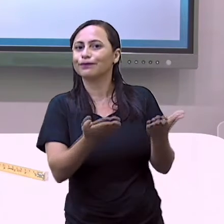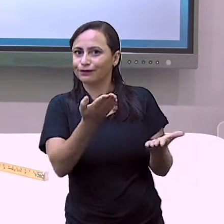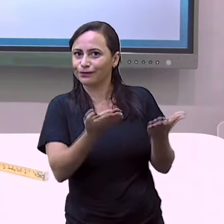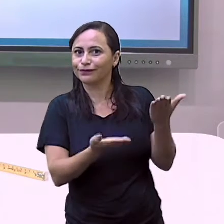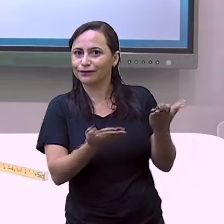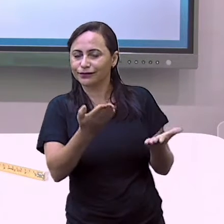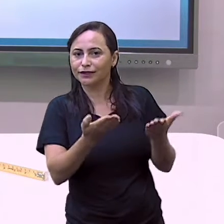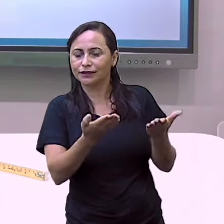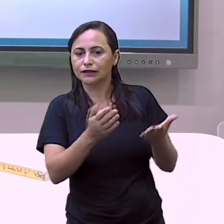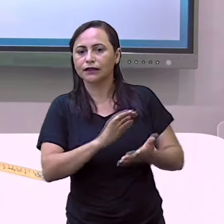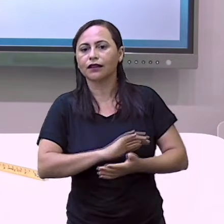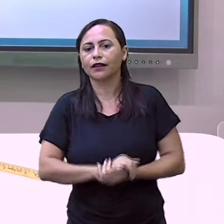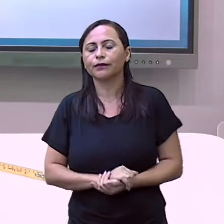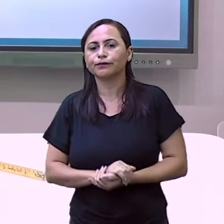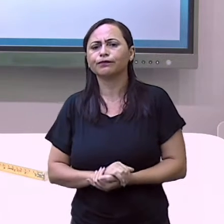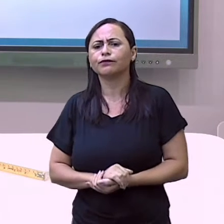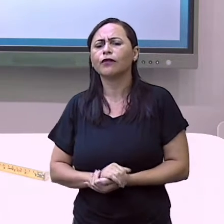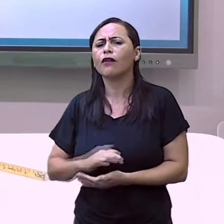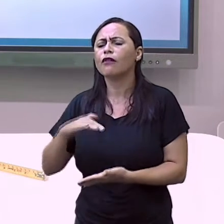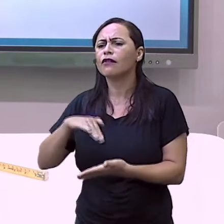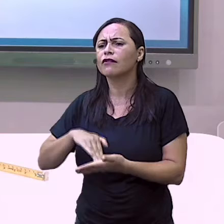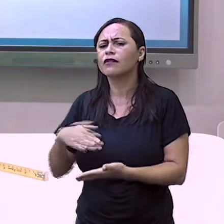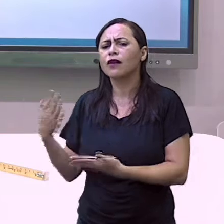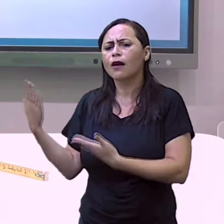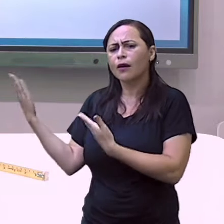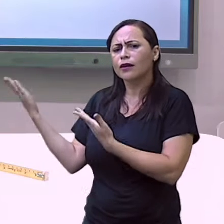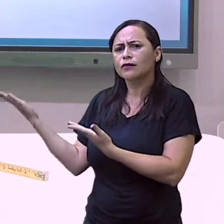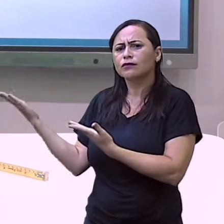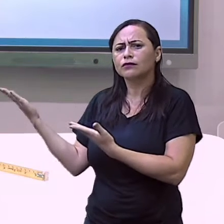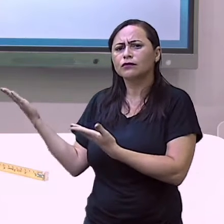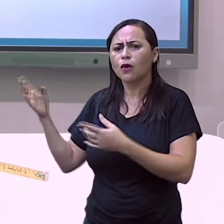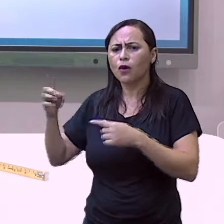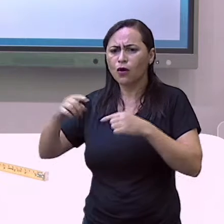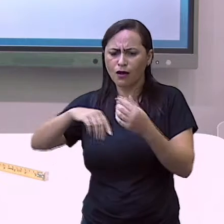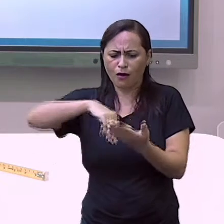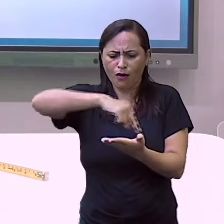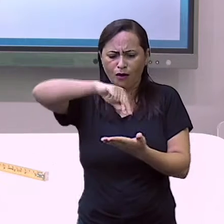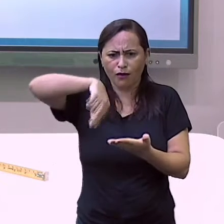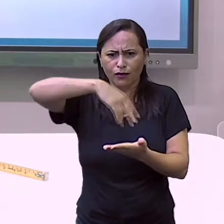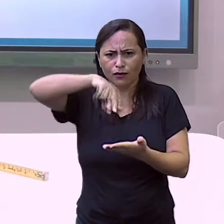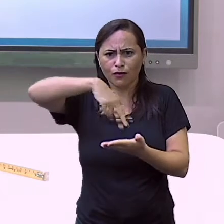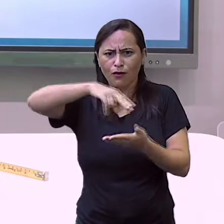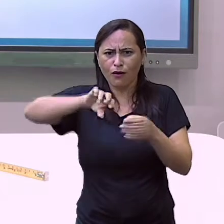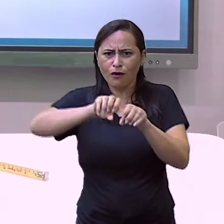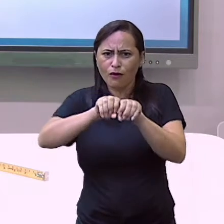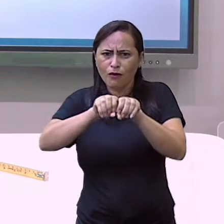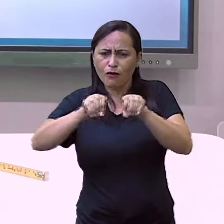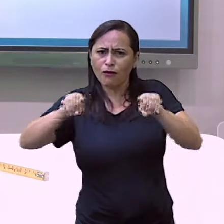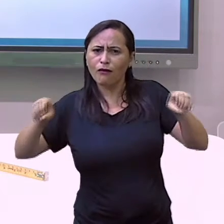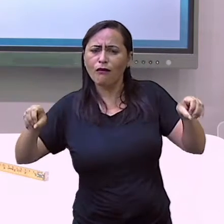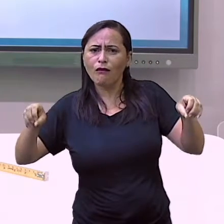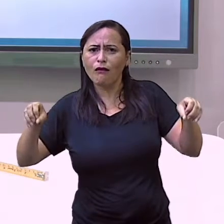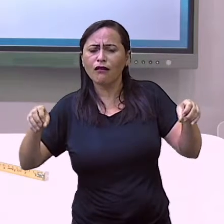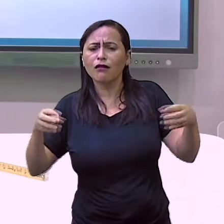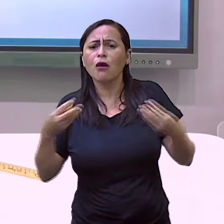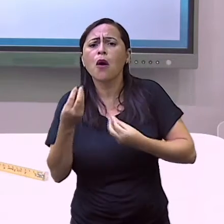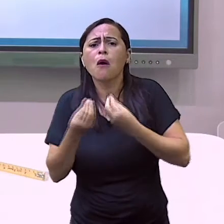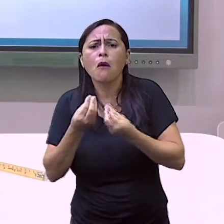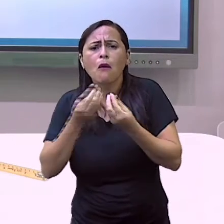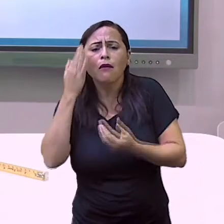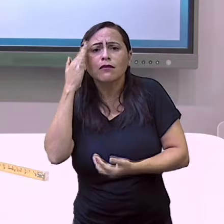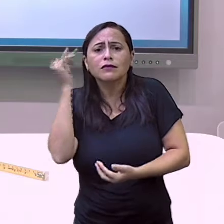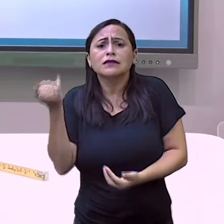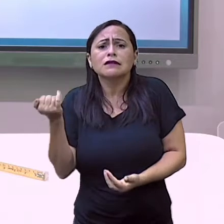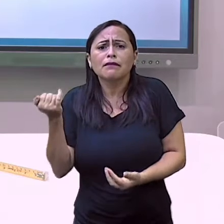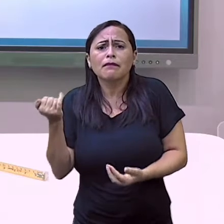não é mesmo? E por último aqui, que tamanho tem este rolo? Como eu poderia averiguar